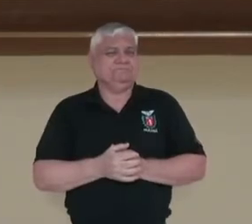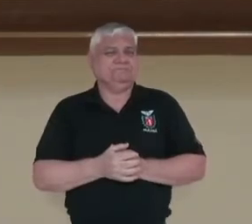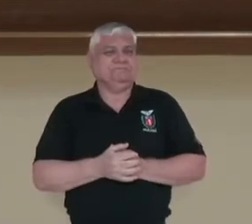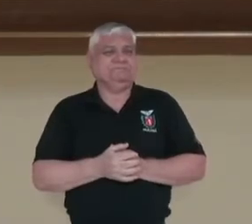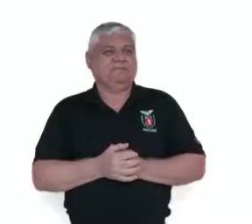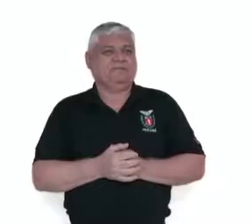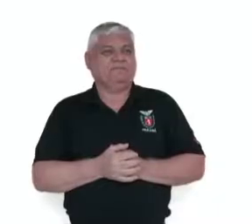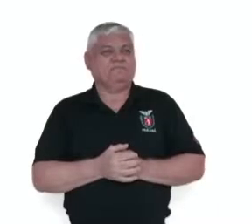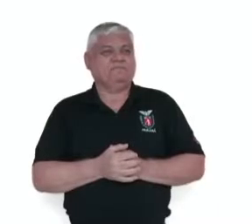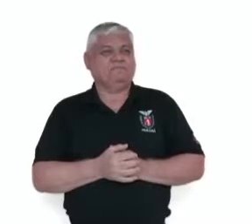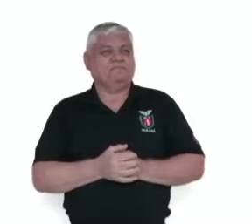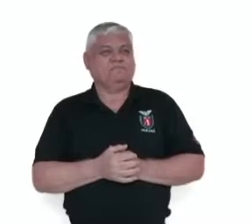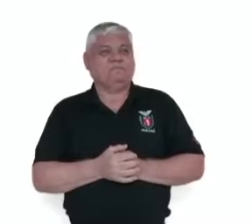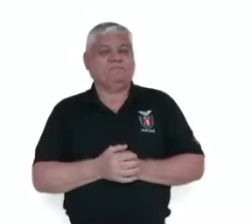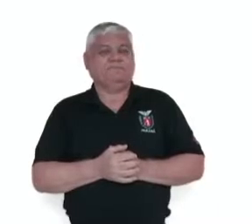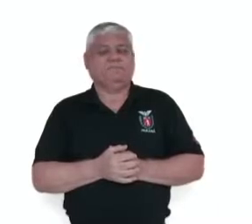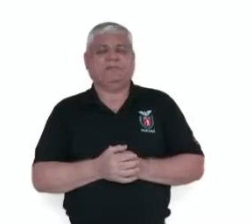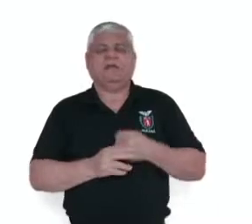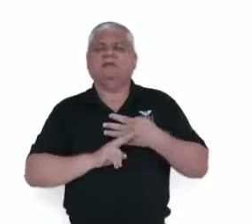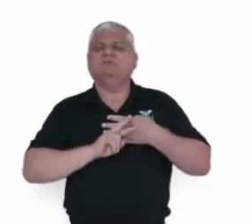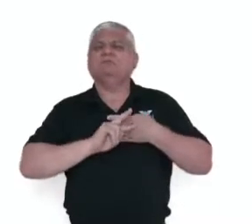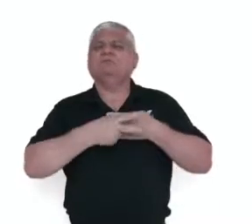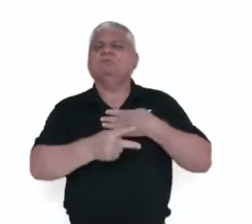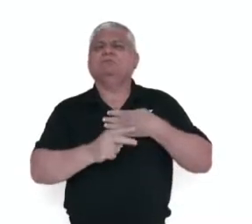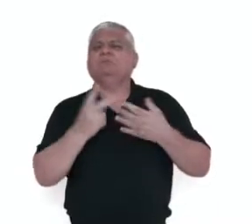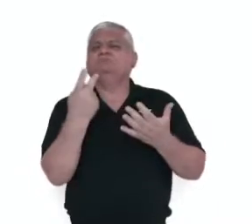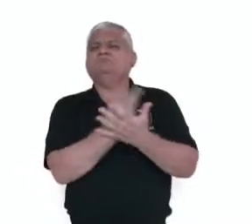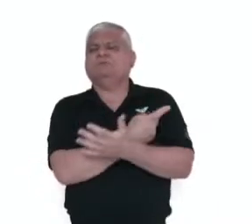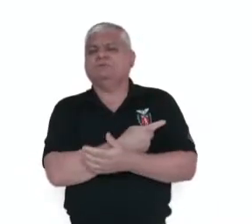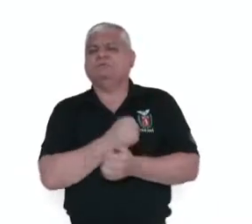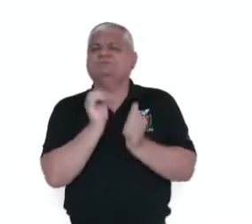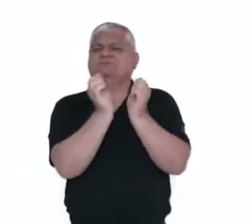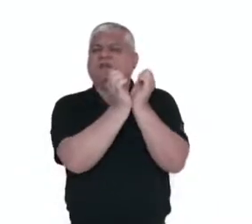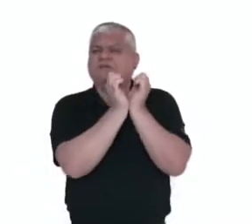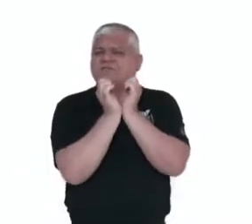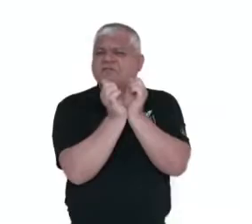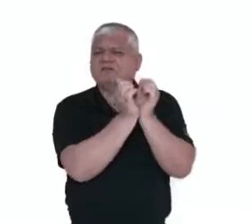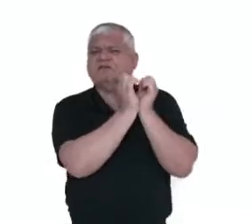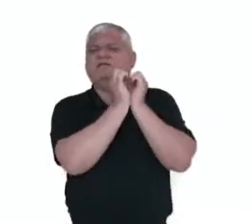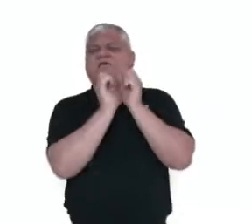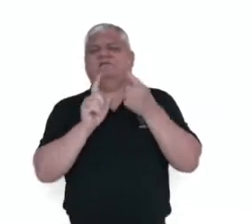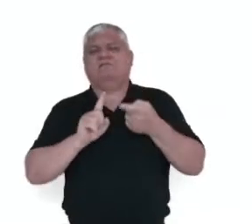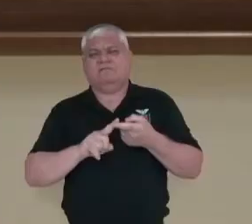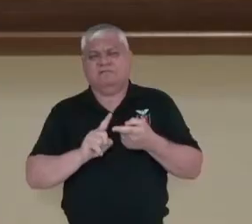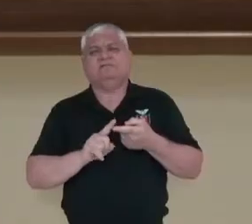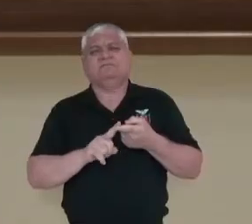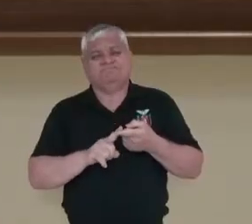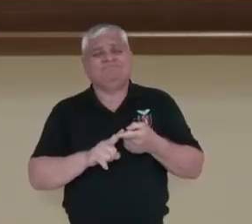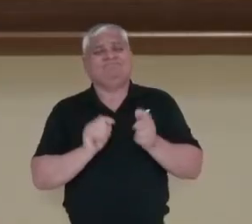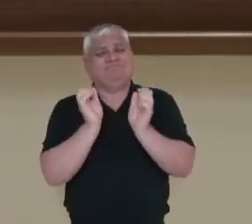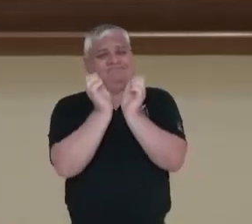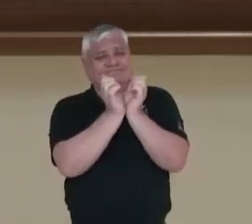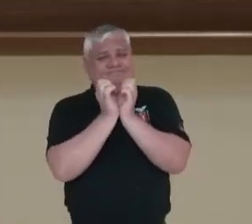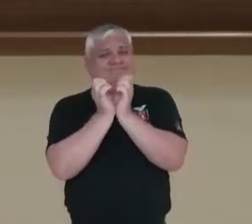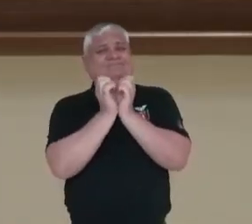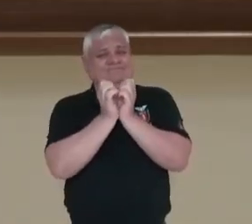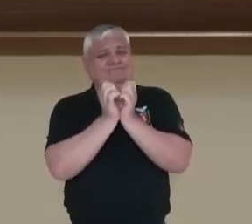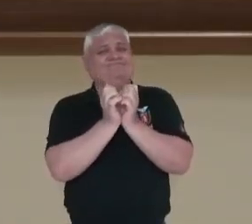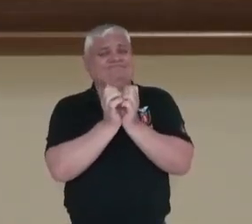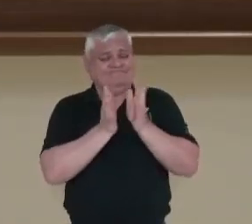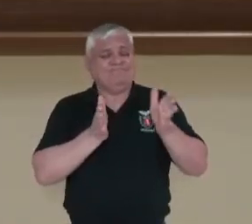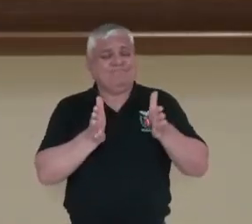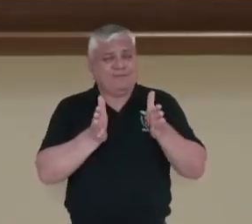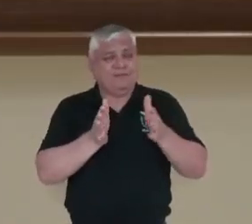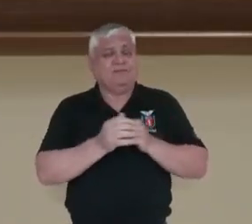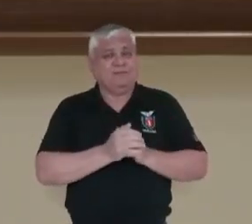mandonismo. Então, consequências perversas da escravidão e da grande propriedade. A escravidão, né, também é um fenômeno que o Brasil